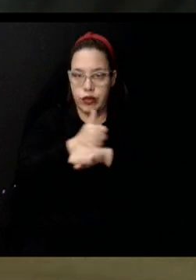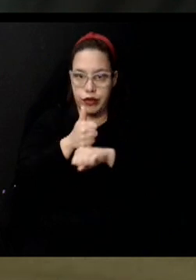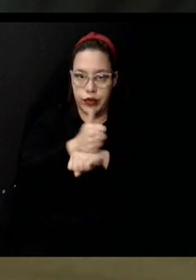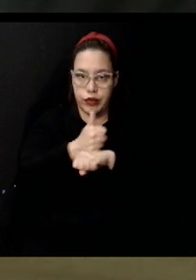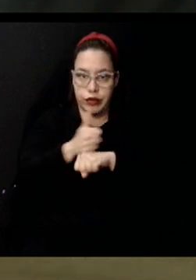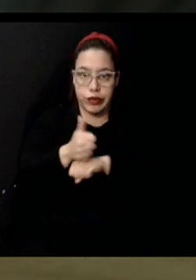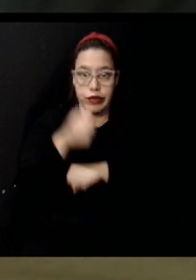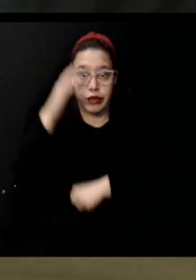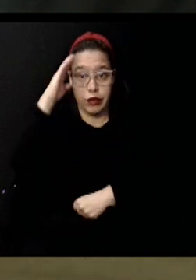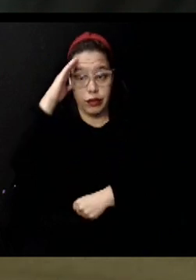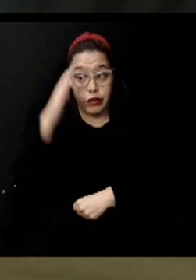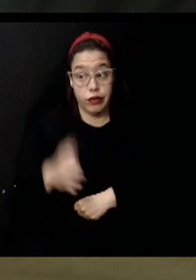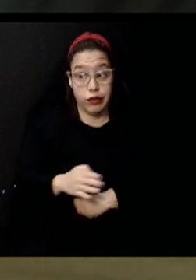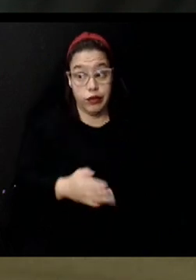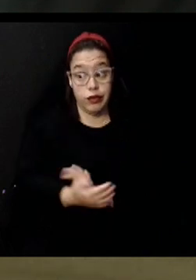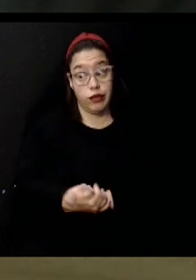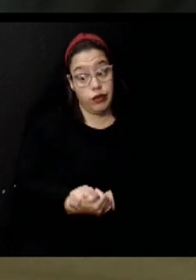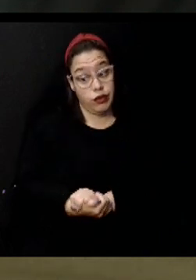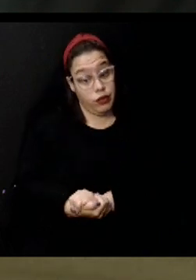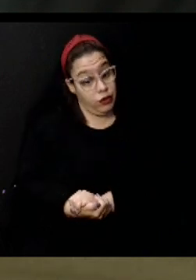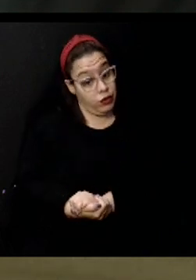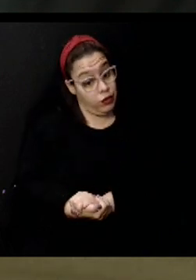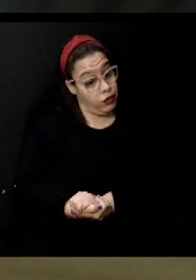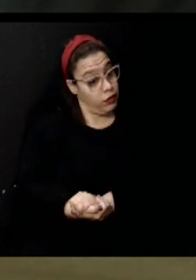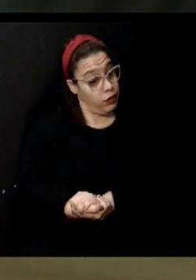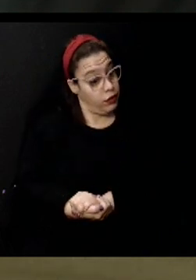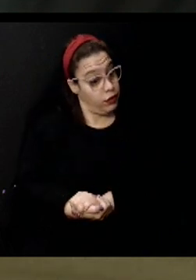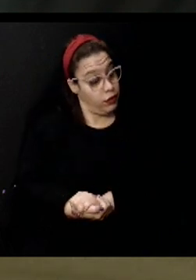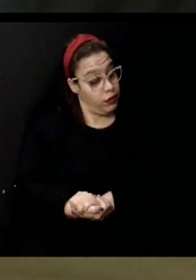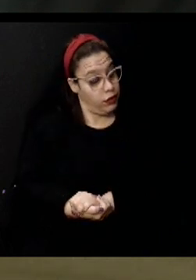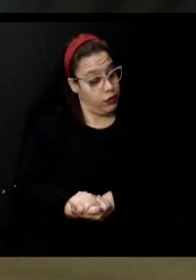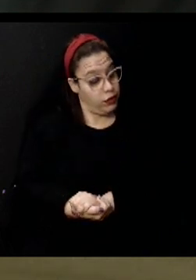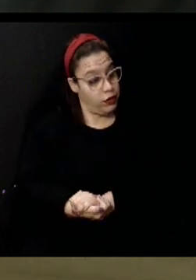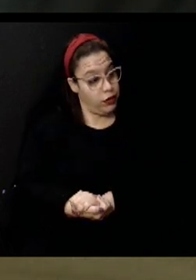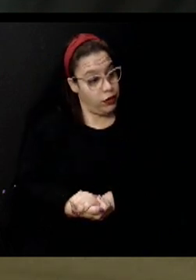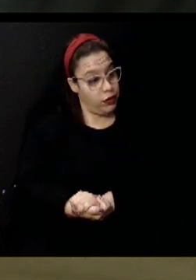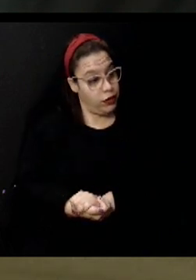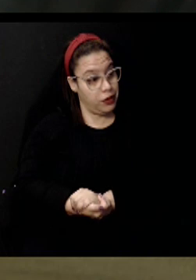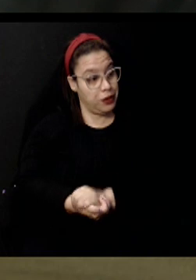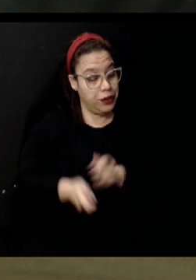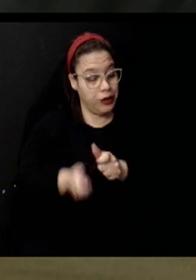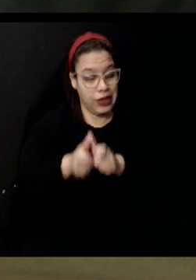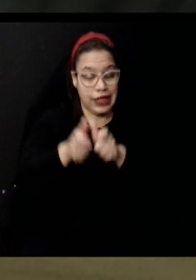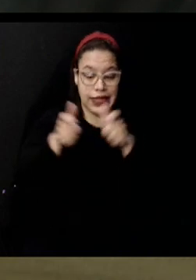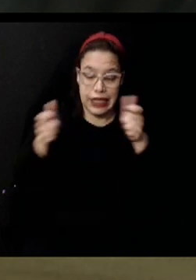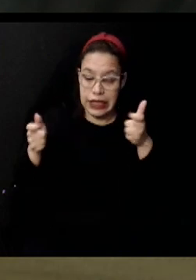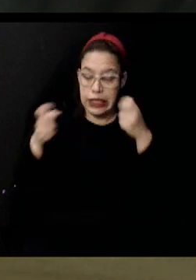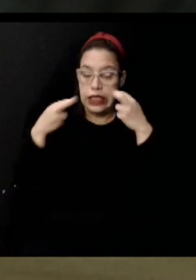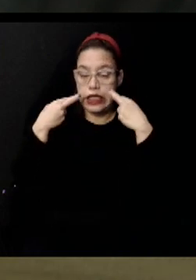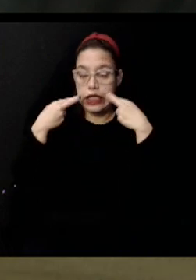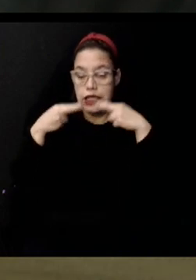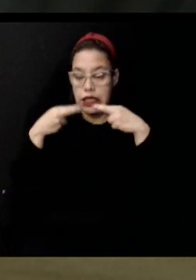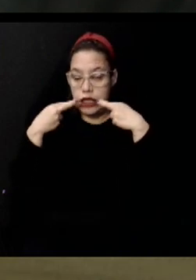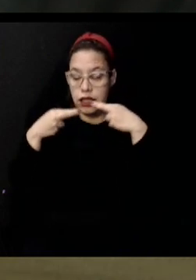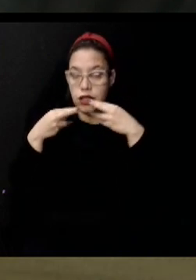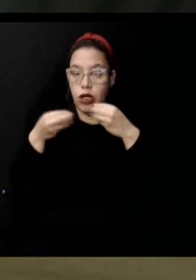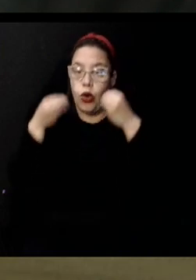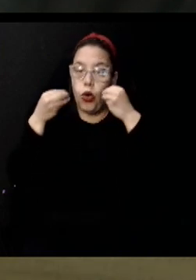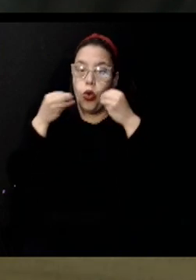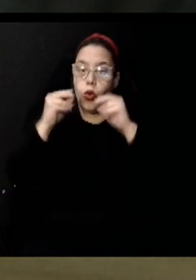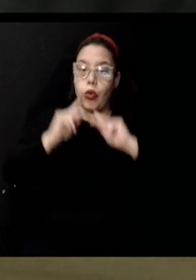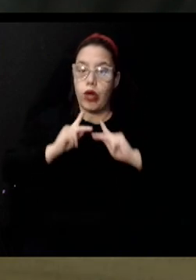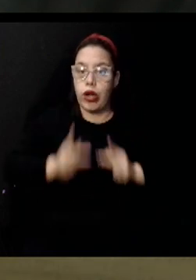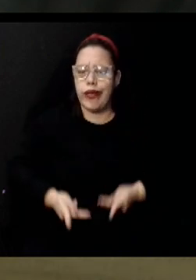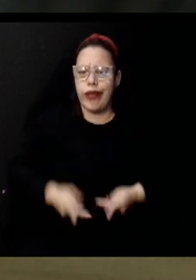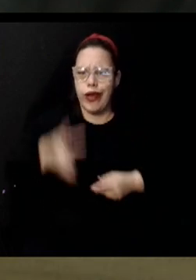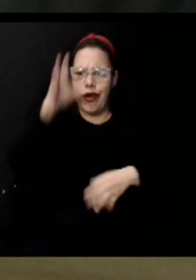principalmente, né, mas aí tem essa visão ampliada da reclamação. Agora como Por é que o que que ser está humano vai reclamando? aprender